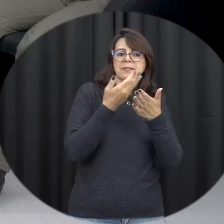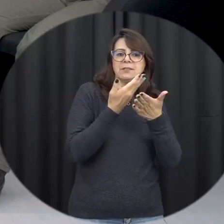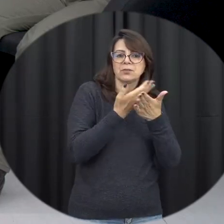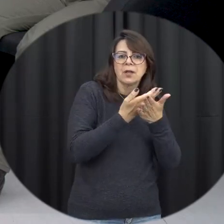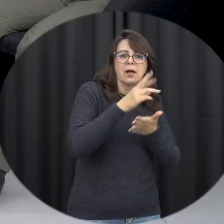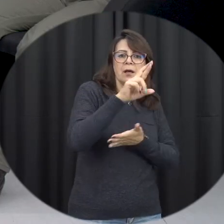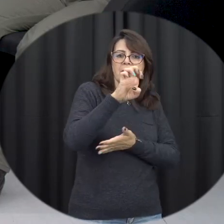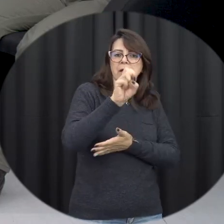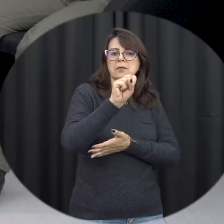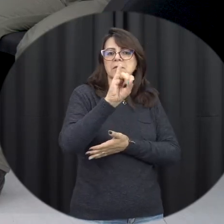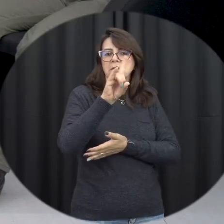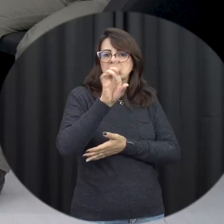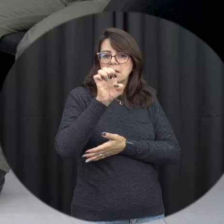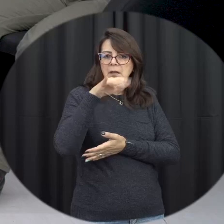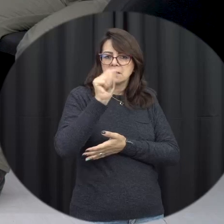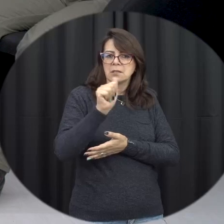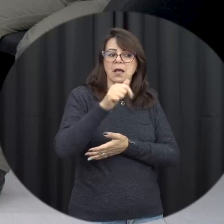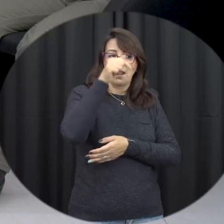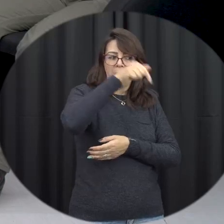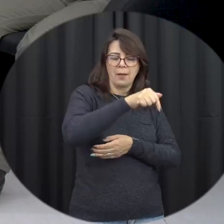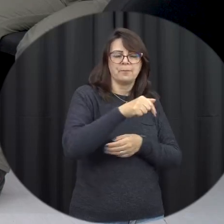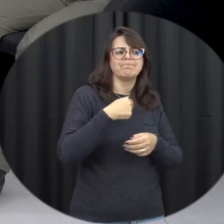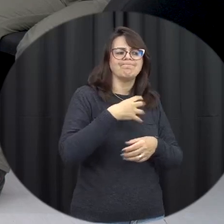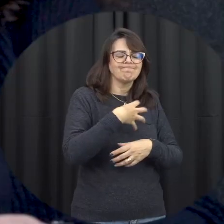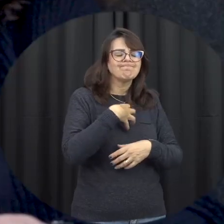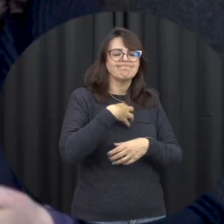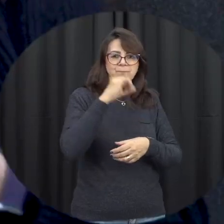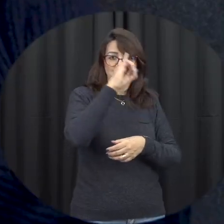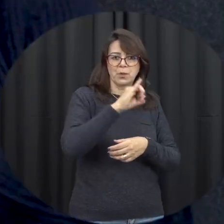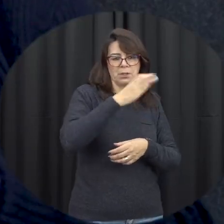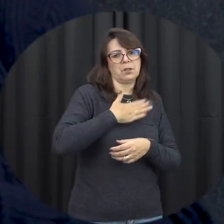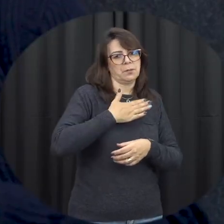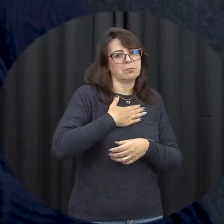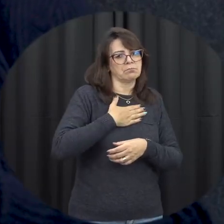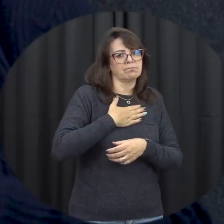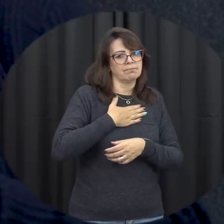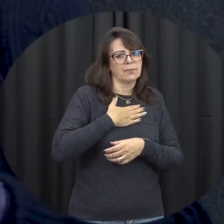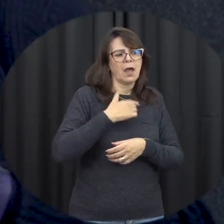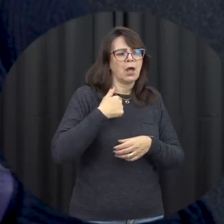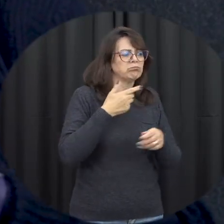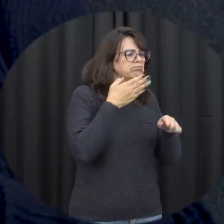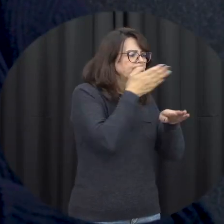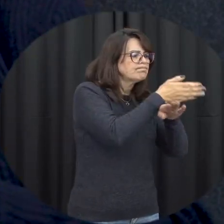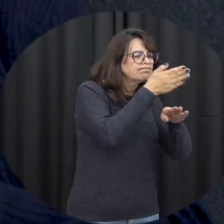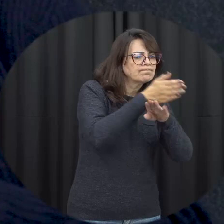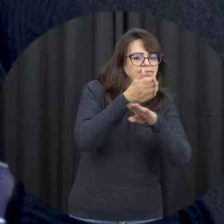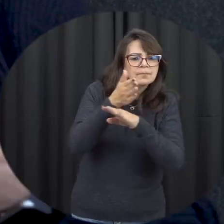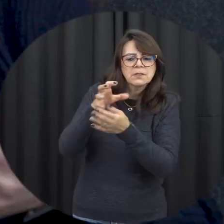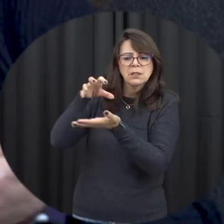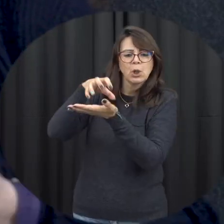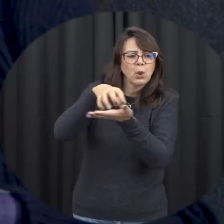uma residência lá dentro. Foi muito marcante e muito importante para mim. Eu passei em todos os setores, tanto